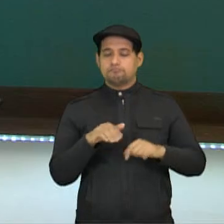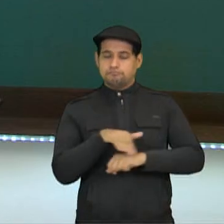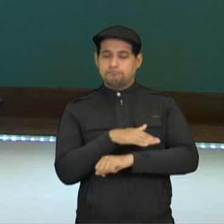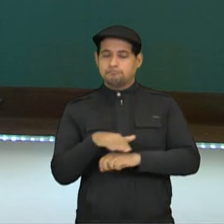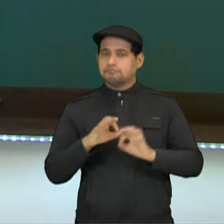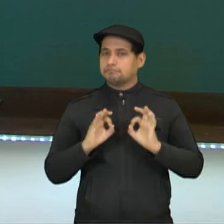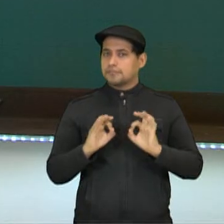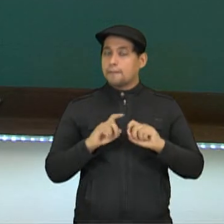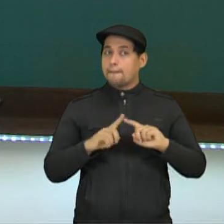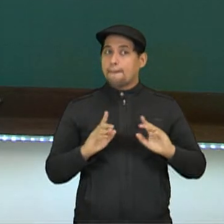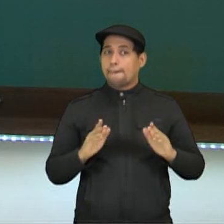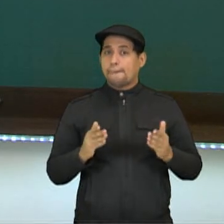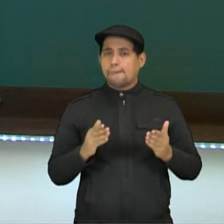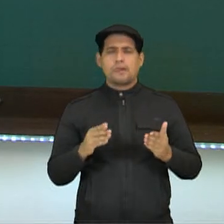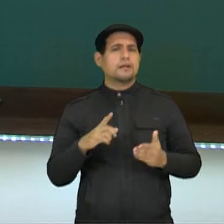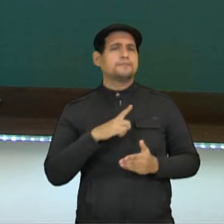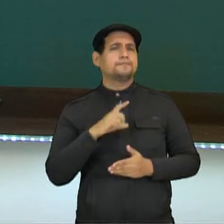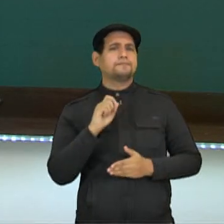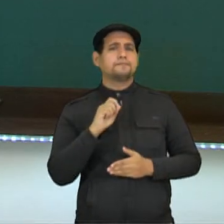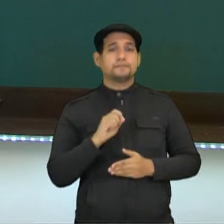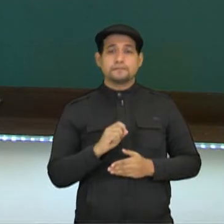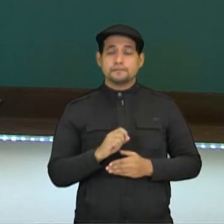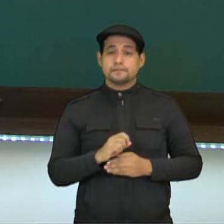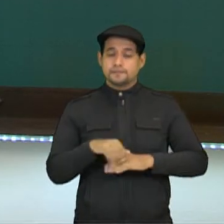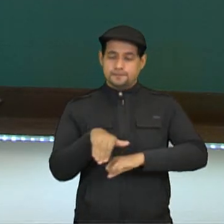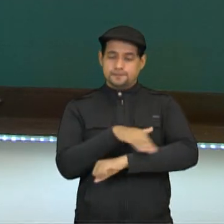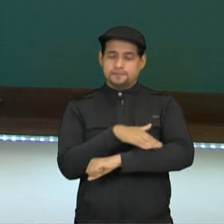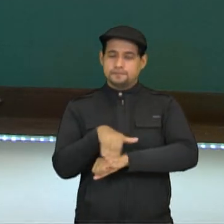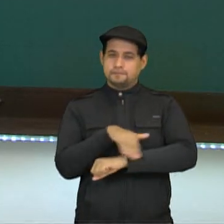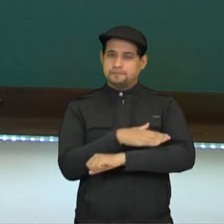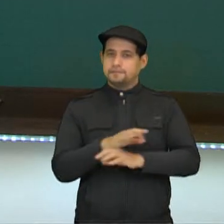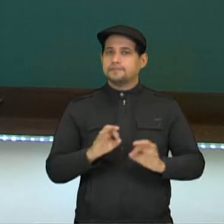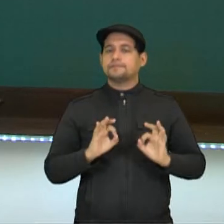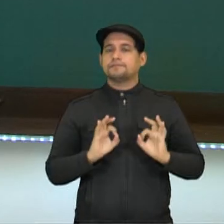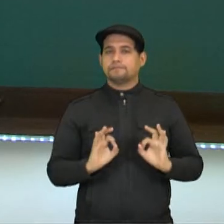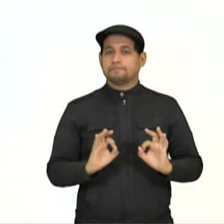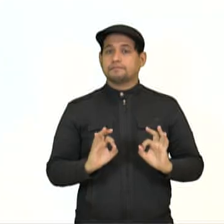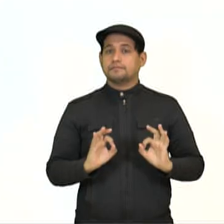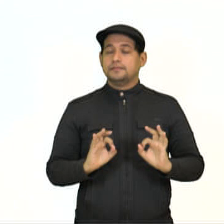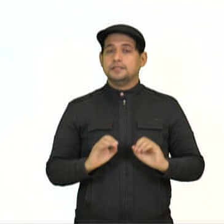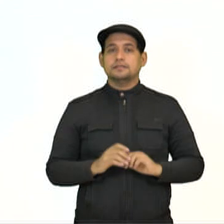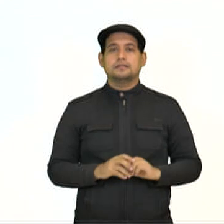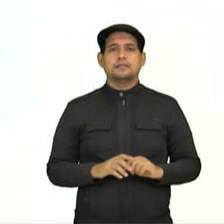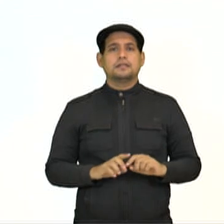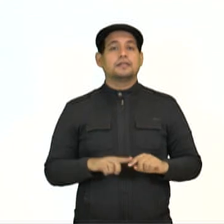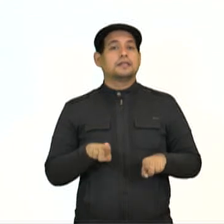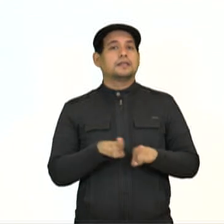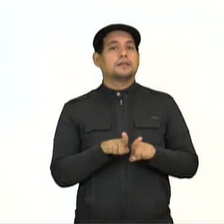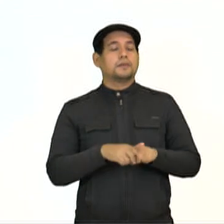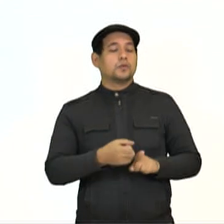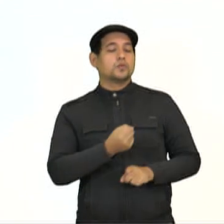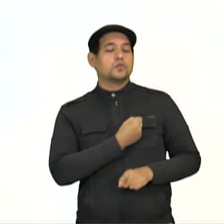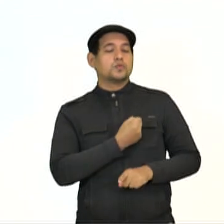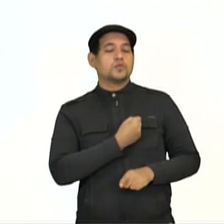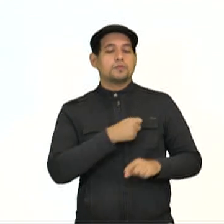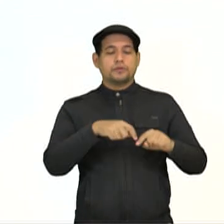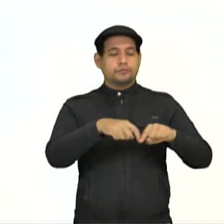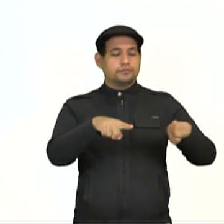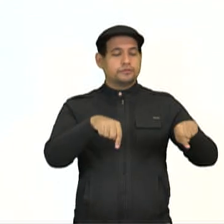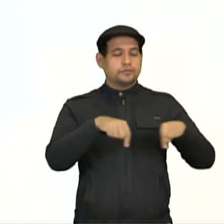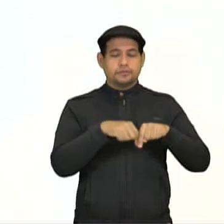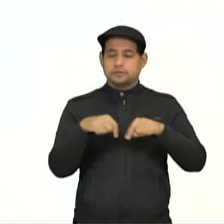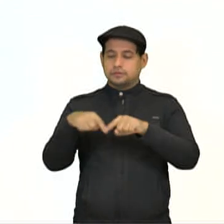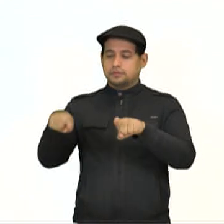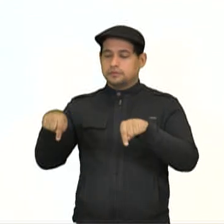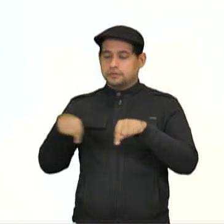certo? Então aqui nós temos o endereço. E número de quartos e